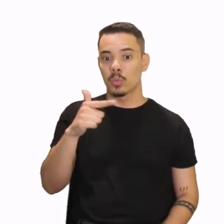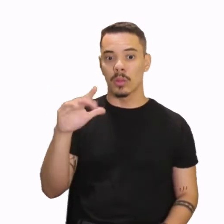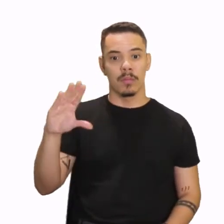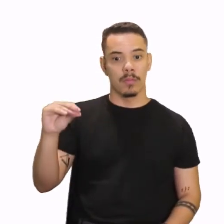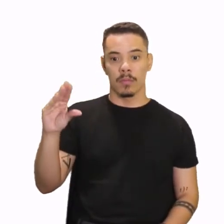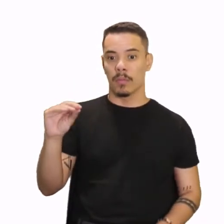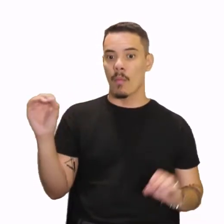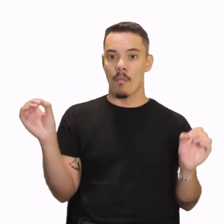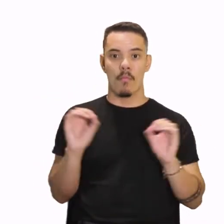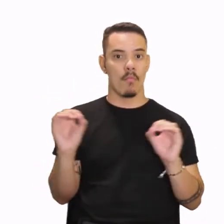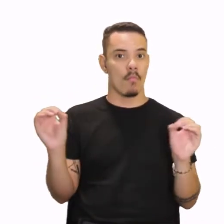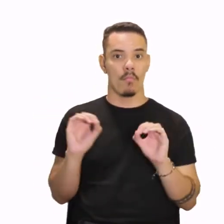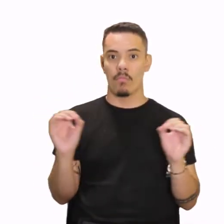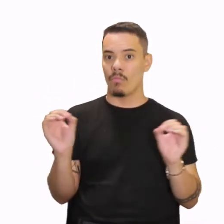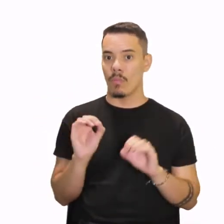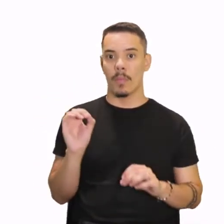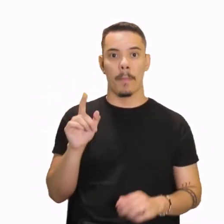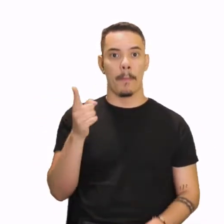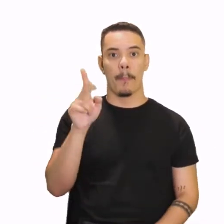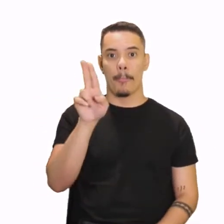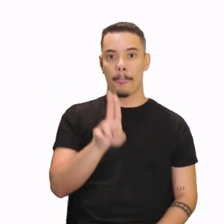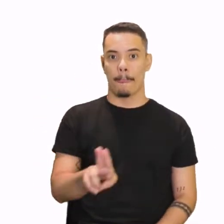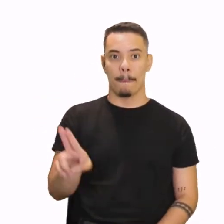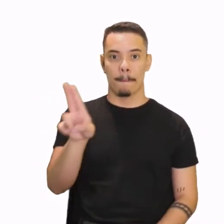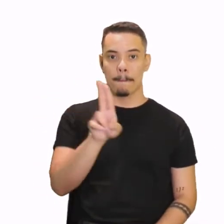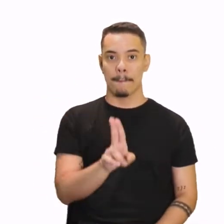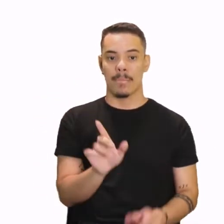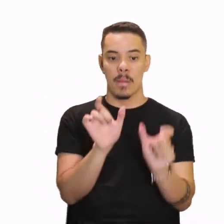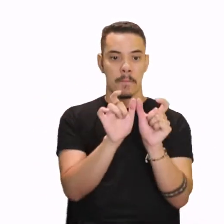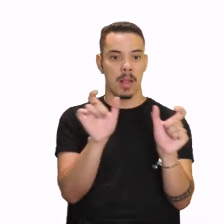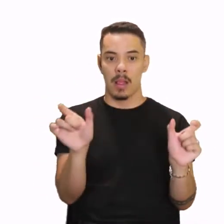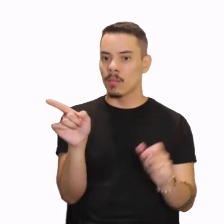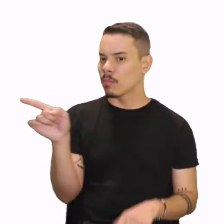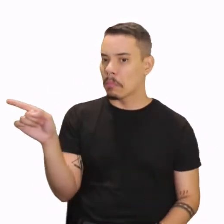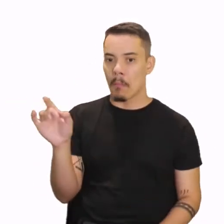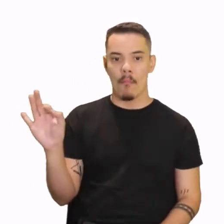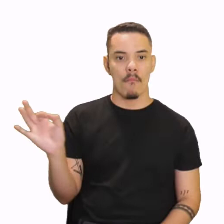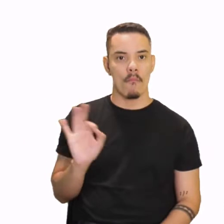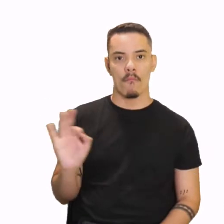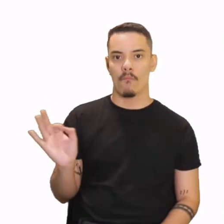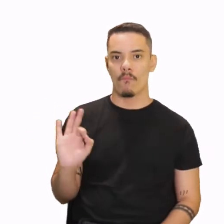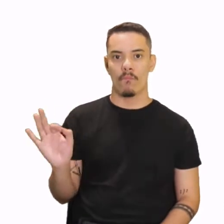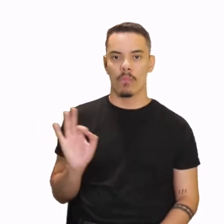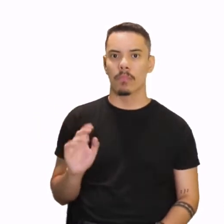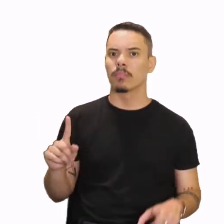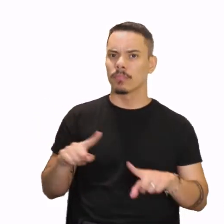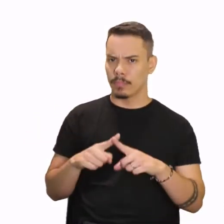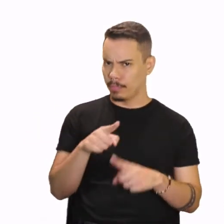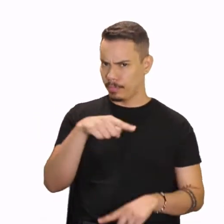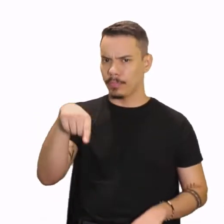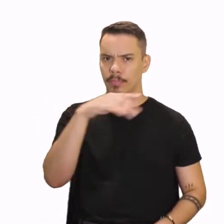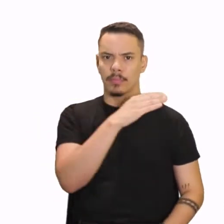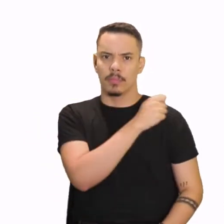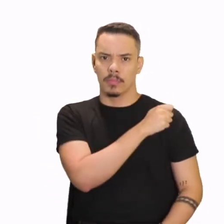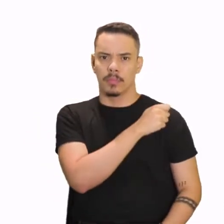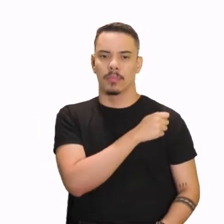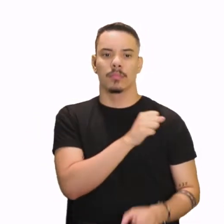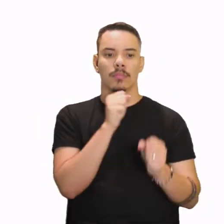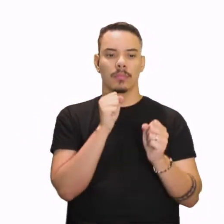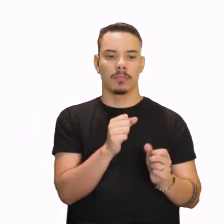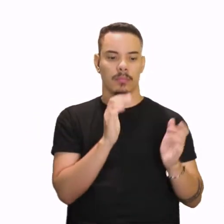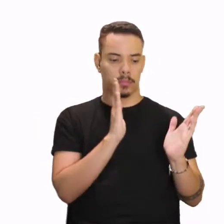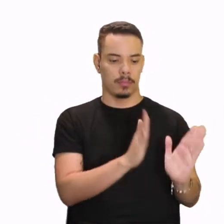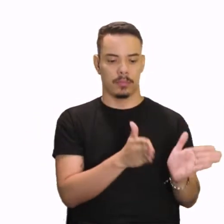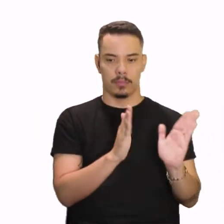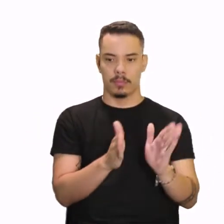não fez o uso das palavras mas você é aluno pela sequência